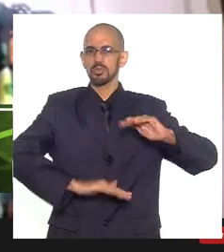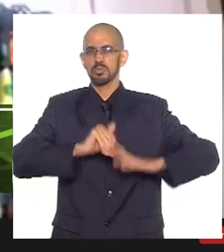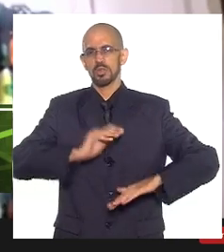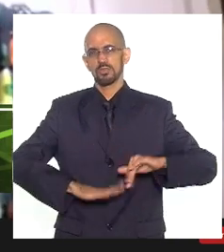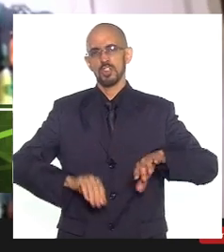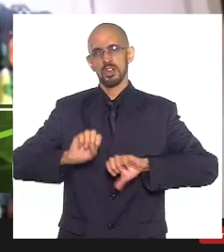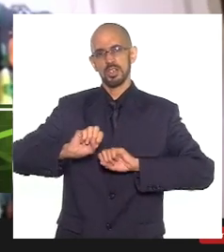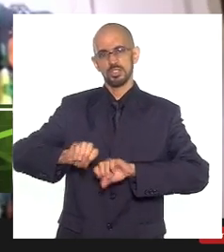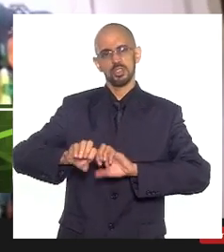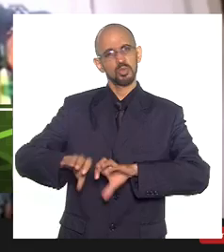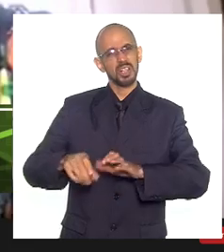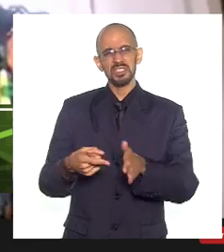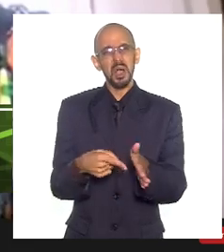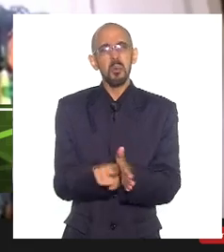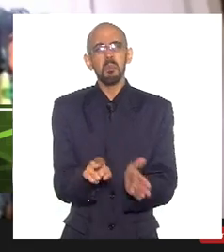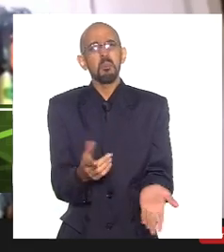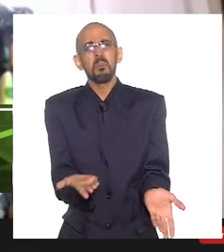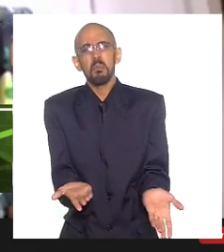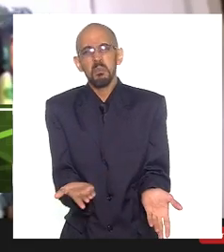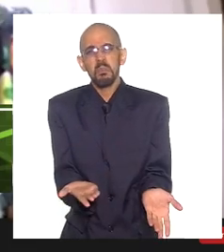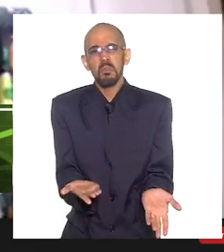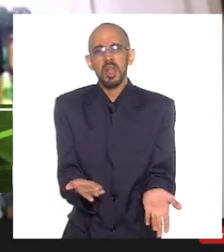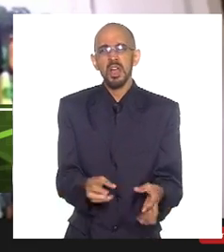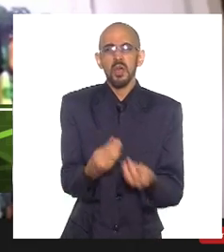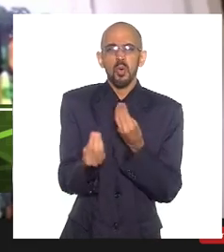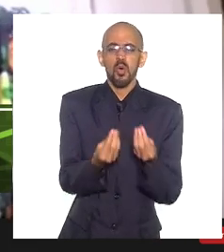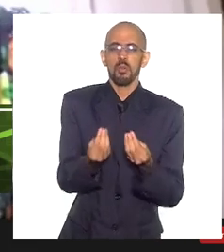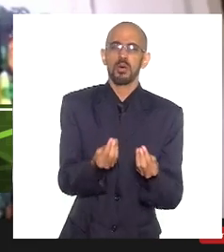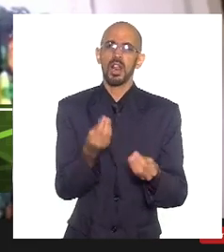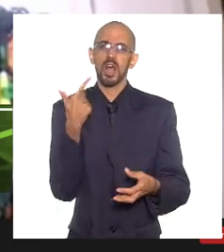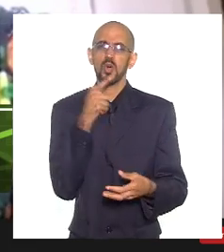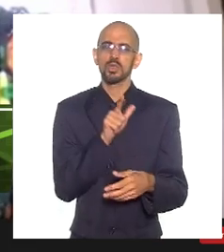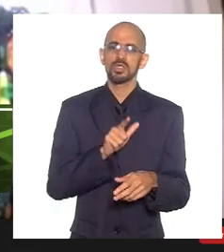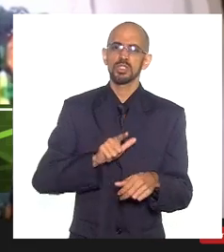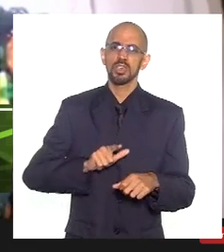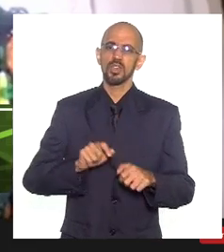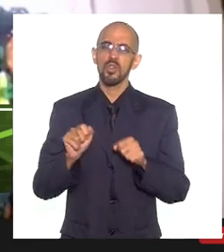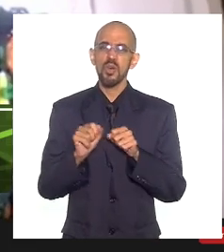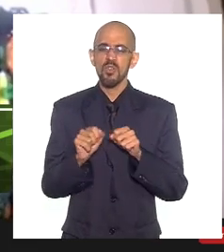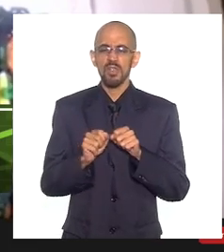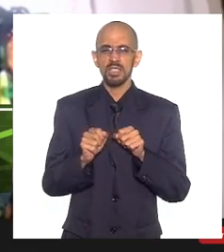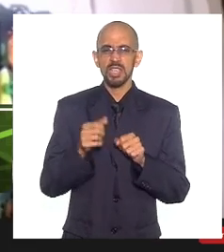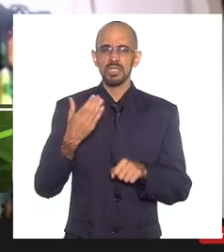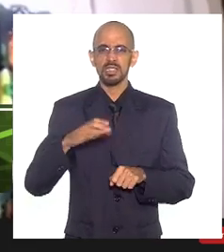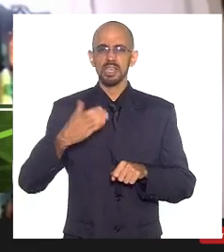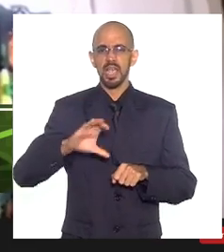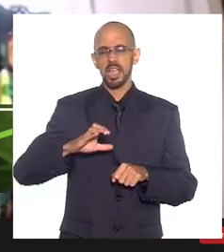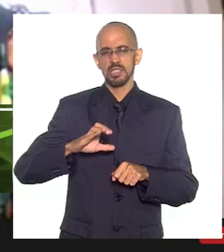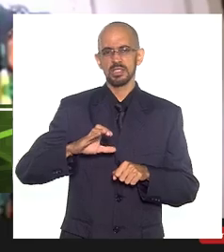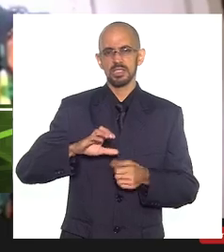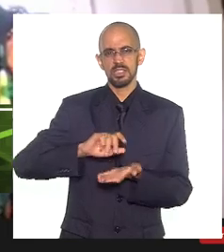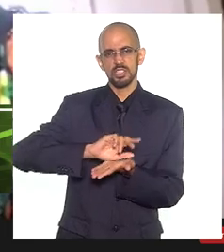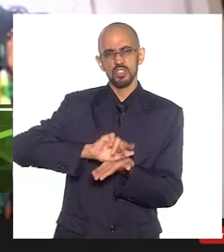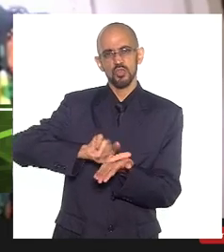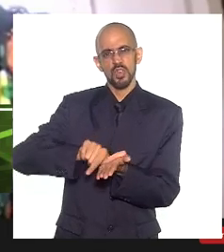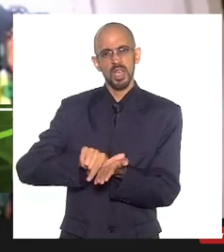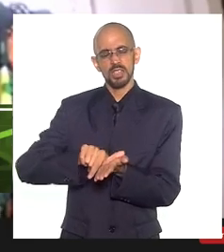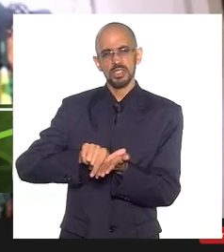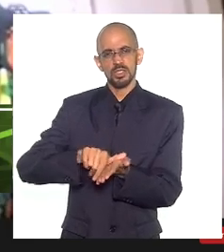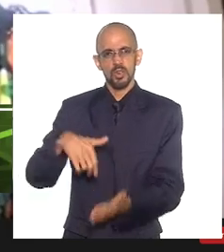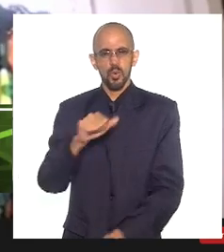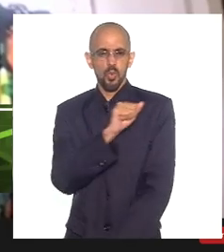e como uma universidade conseguiu, ao longo desse tempo, produzir ciência diversa com alunos